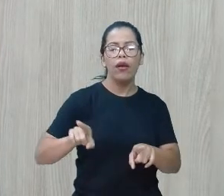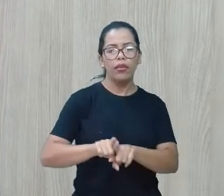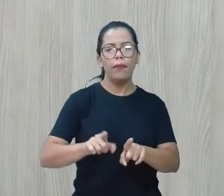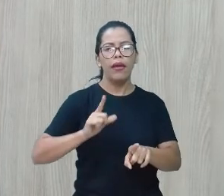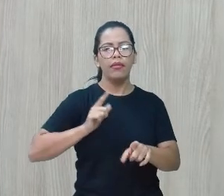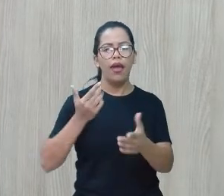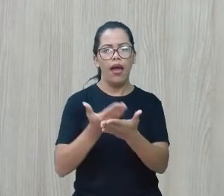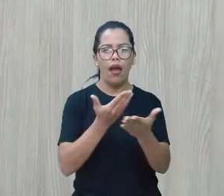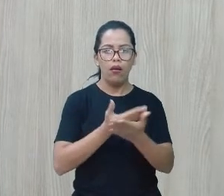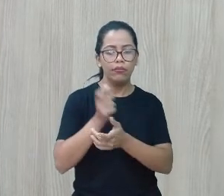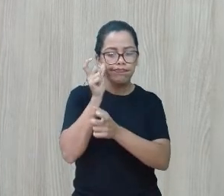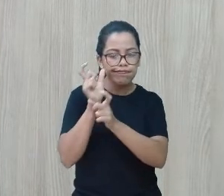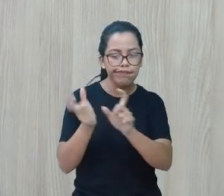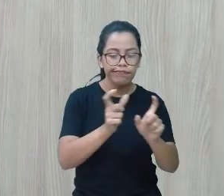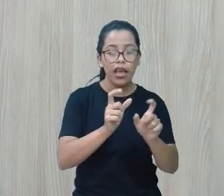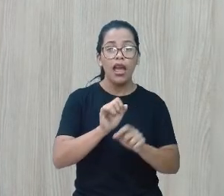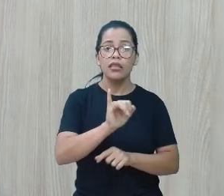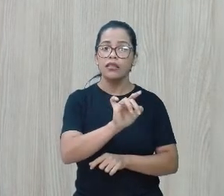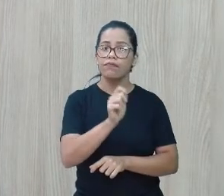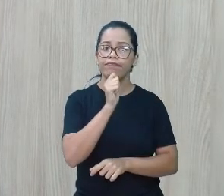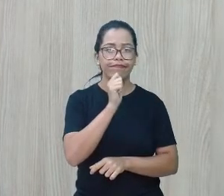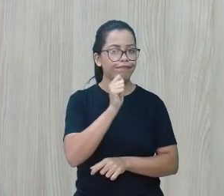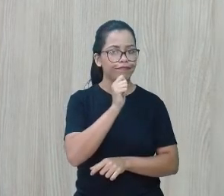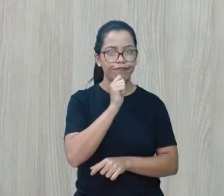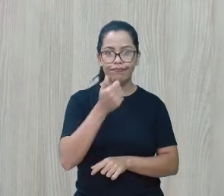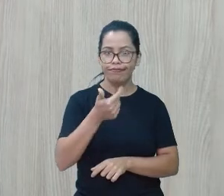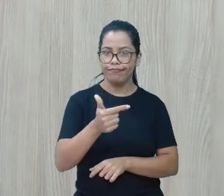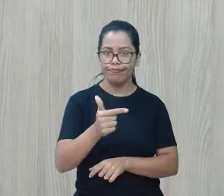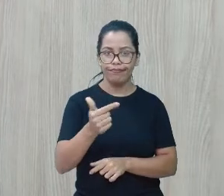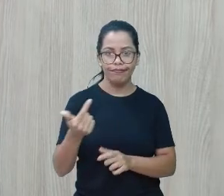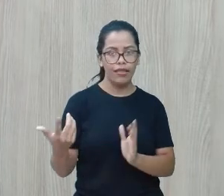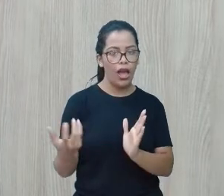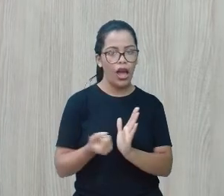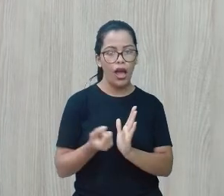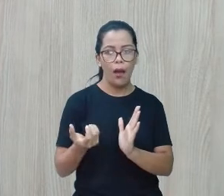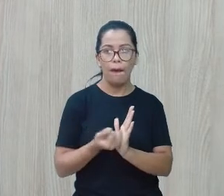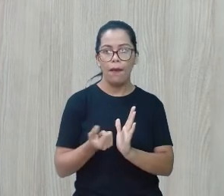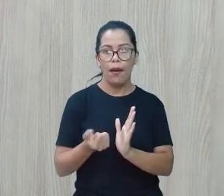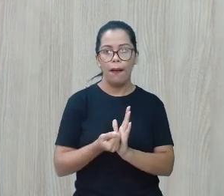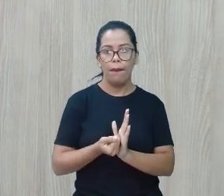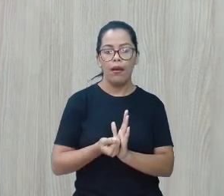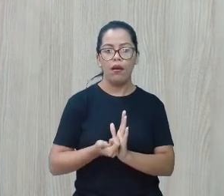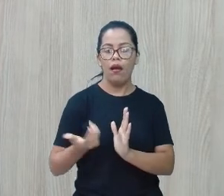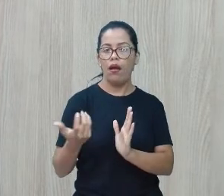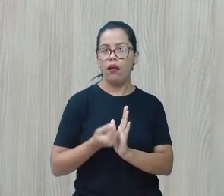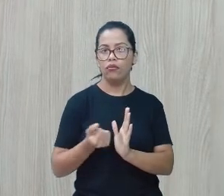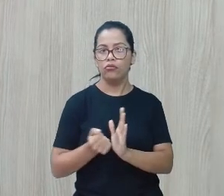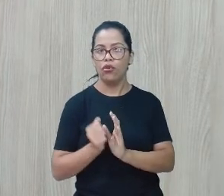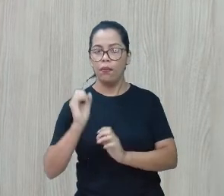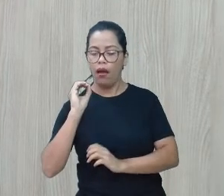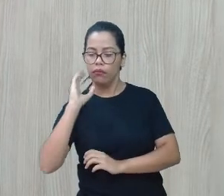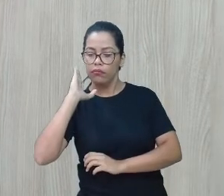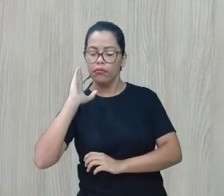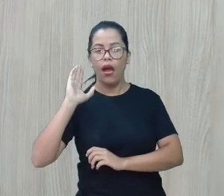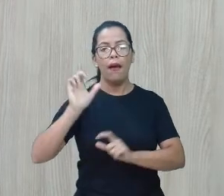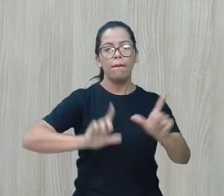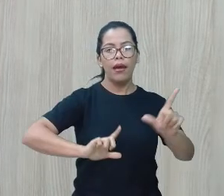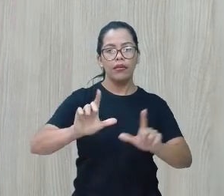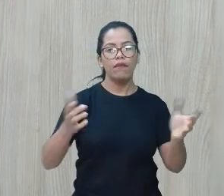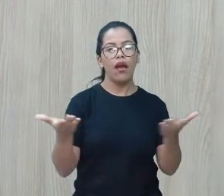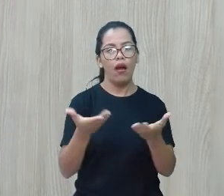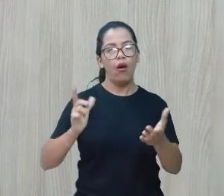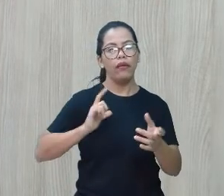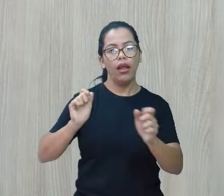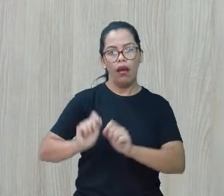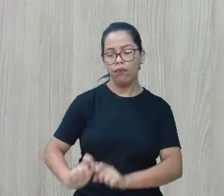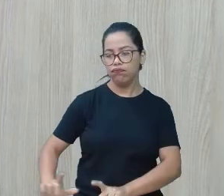interessantes. Mas se você ainda não tem um aplicativo, aponta a câmera do teu celular para a TV agora, que está aparecendo esse QR